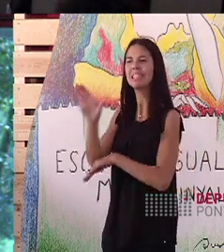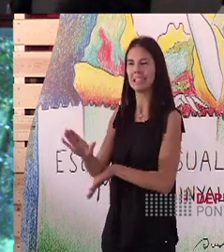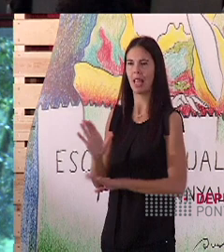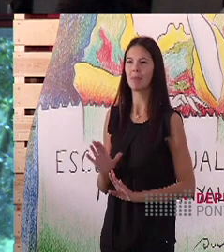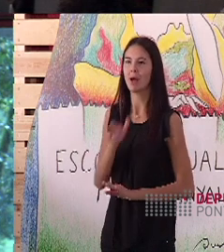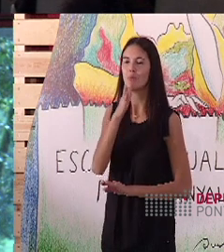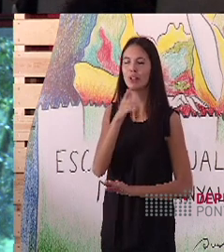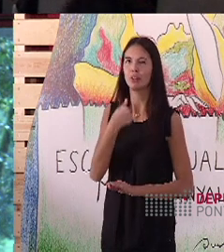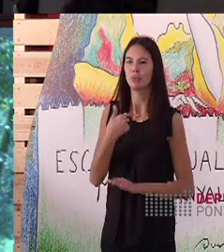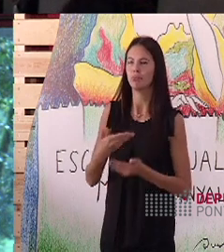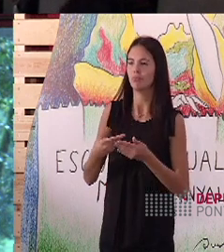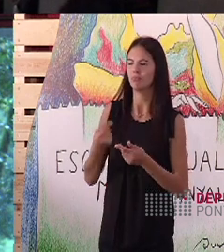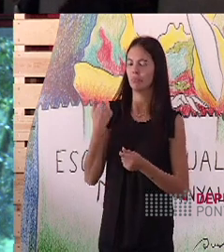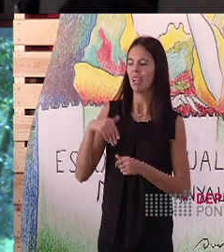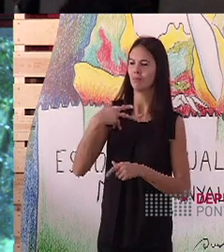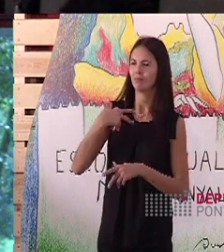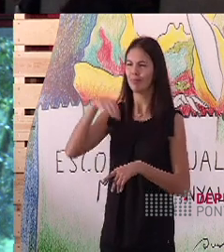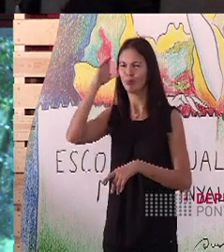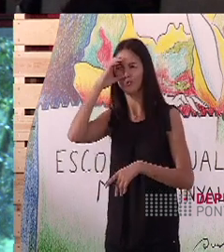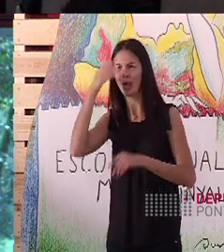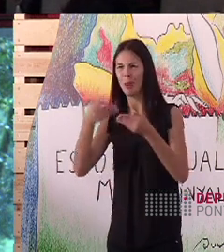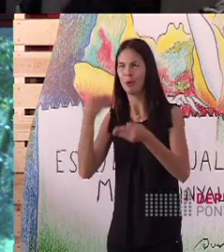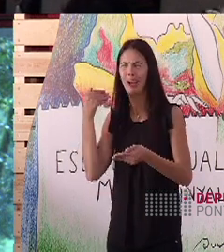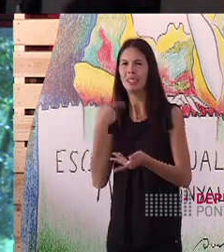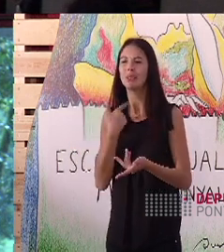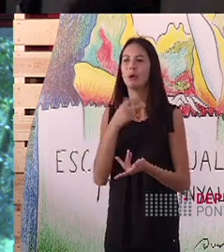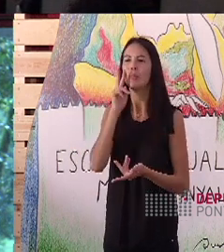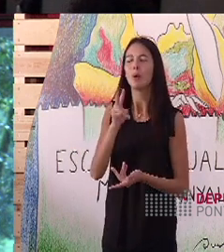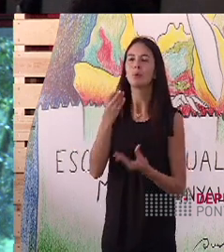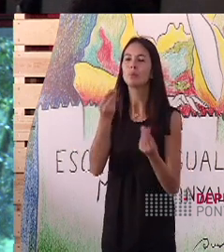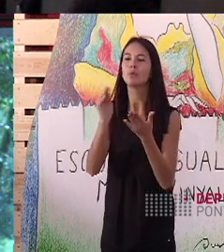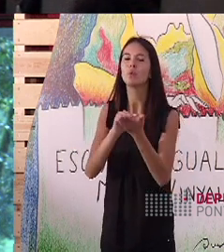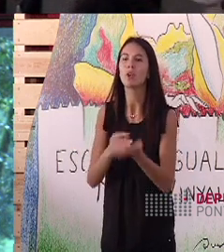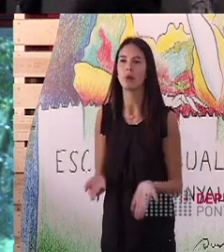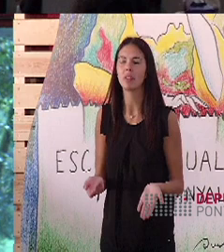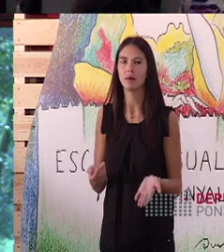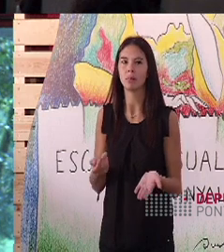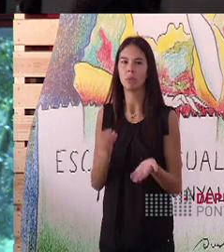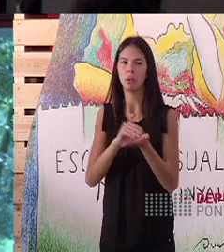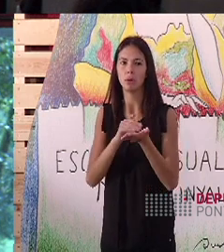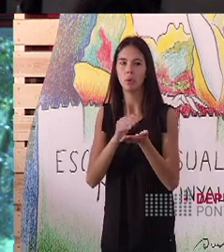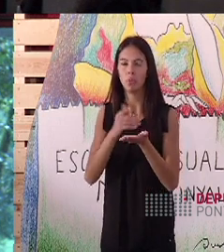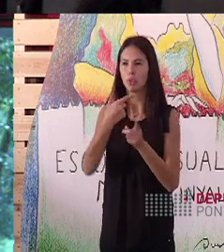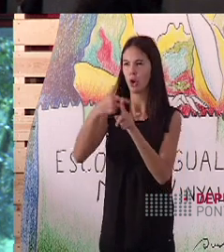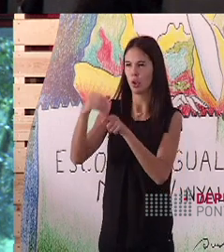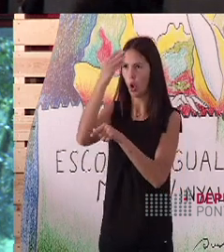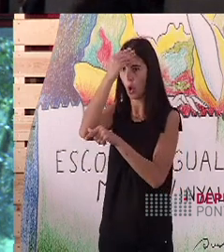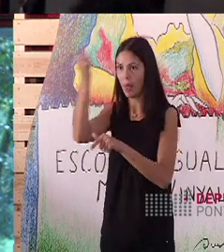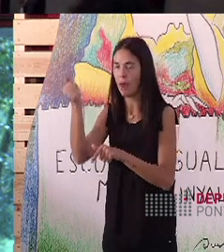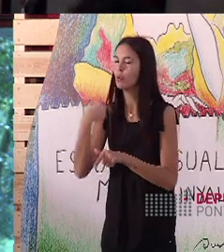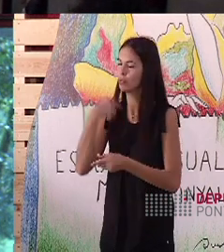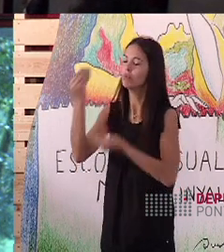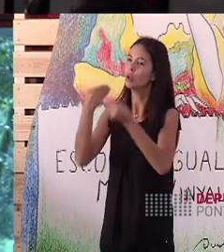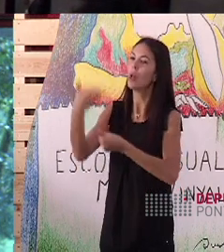ven, levo escoitando o rato que levo aquí, moitas veces olvidámonos de decir certas cousas que penso que